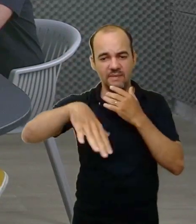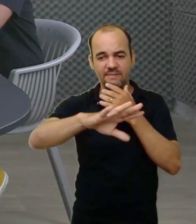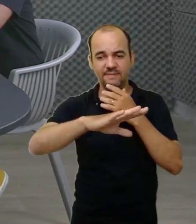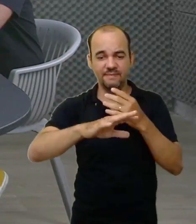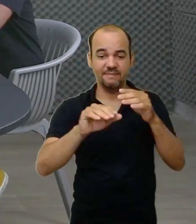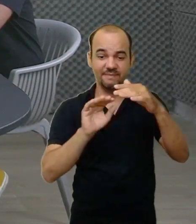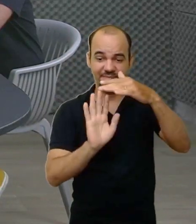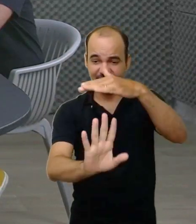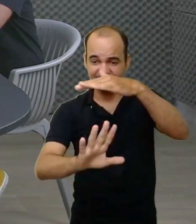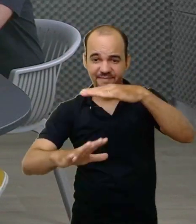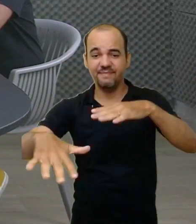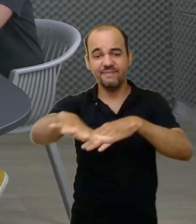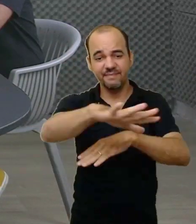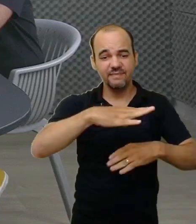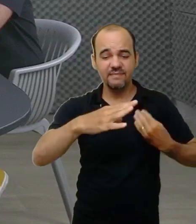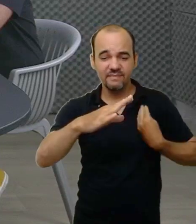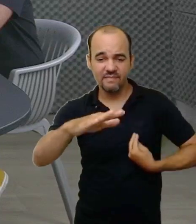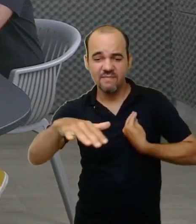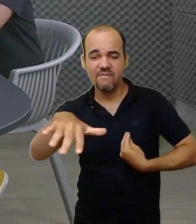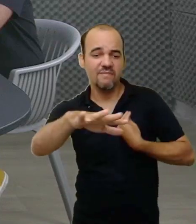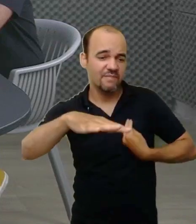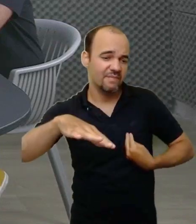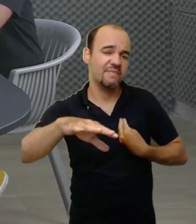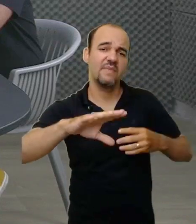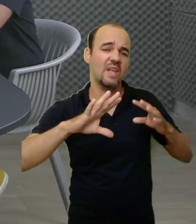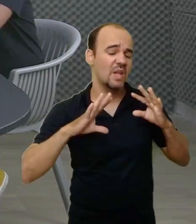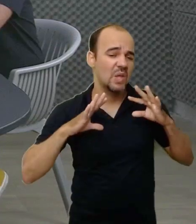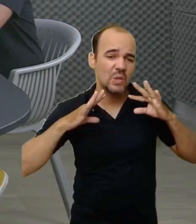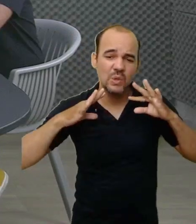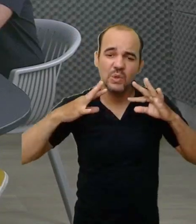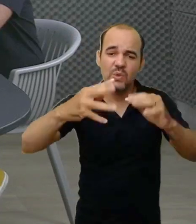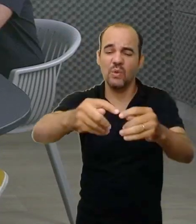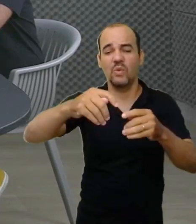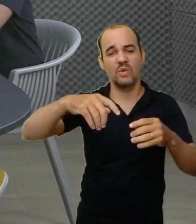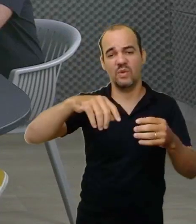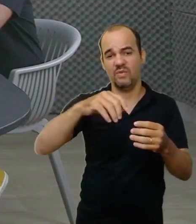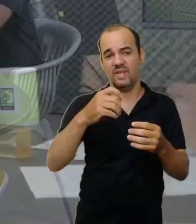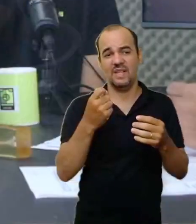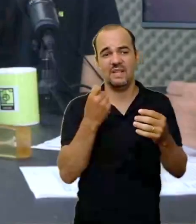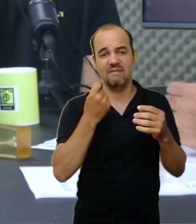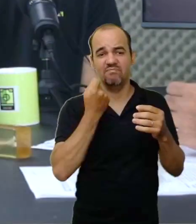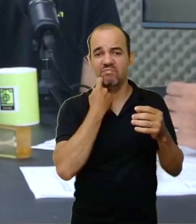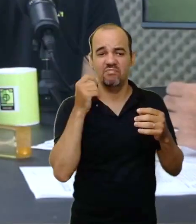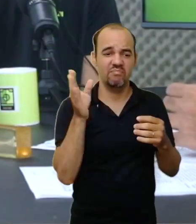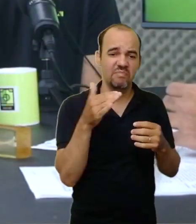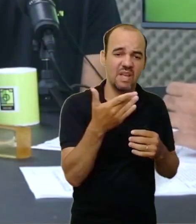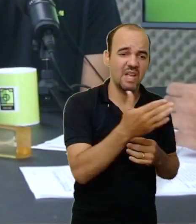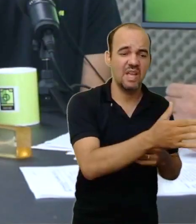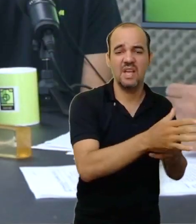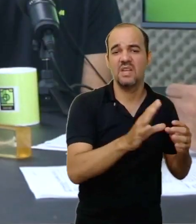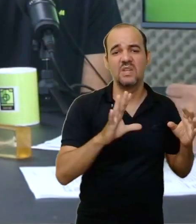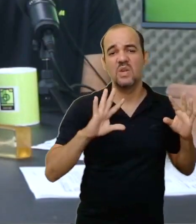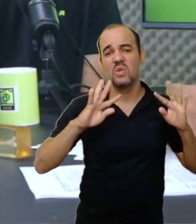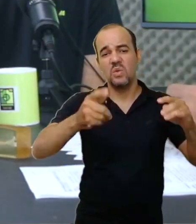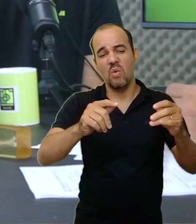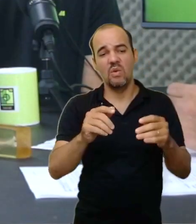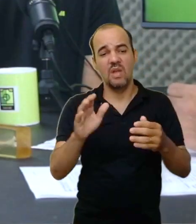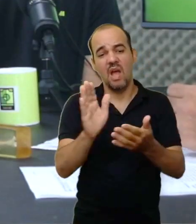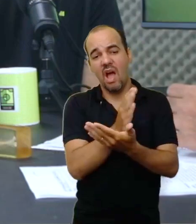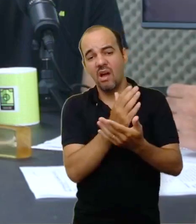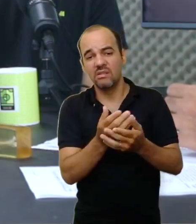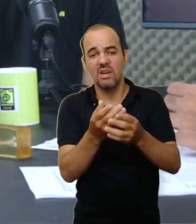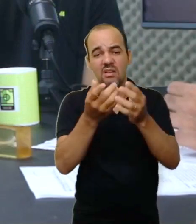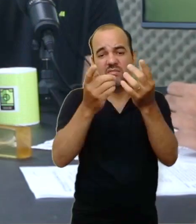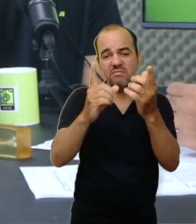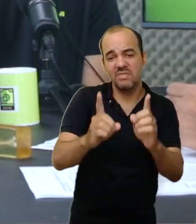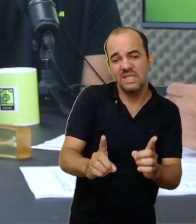ao ambiente, mas aos organismos. A gente já vê alguns organismos com anomalias por causa dessa